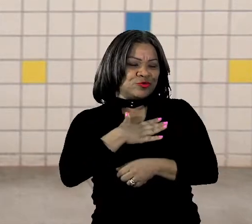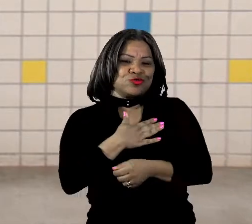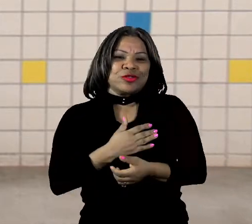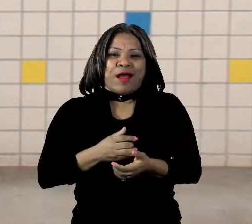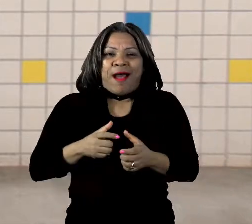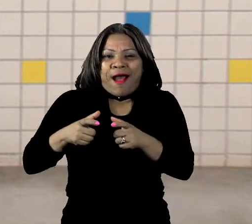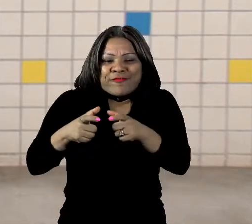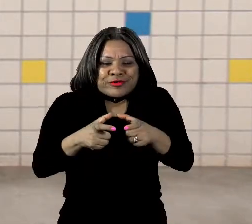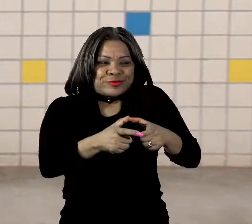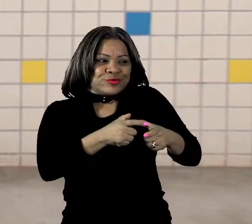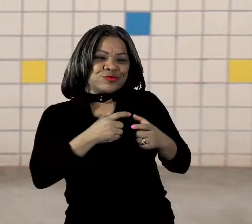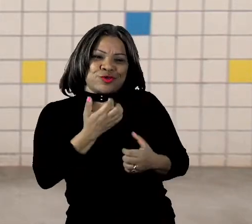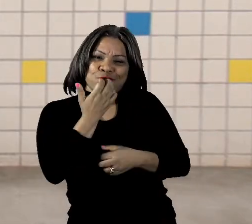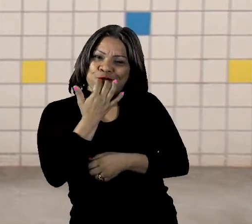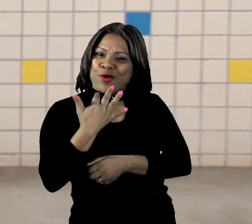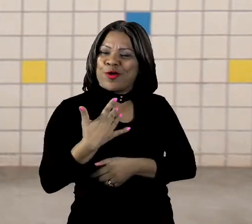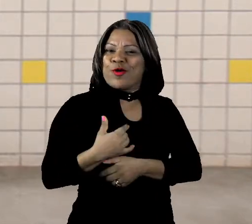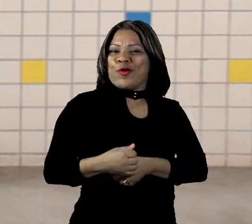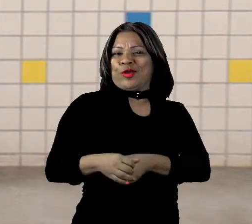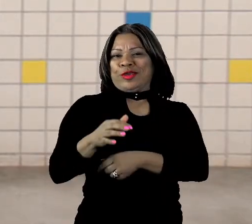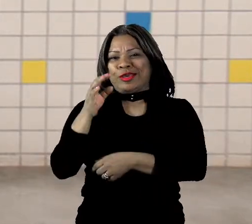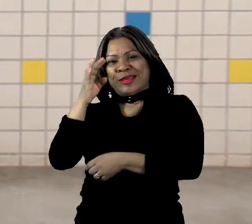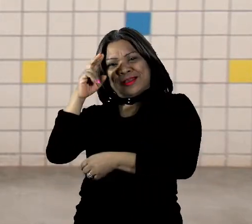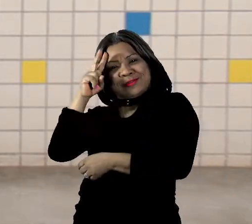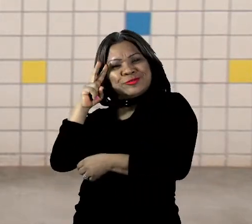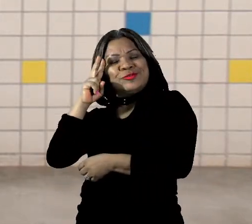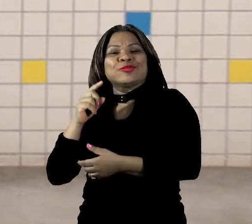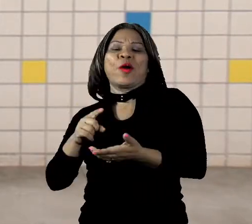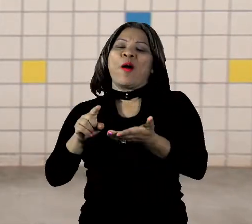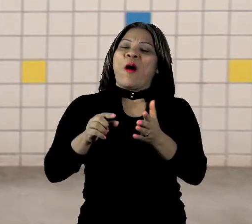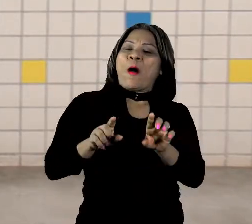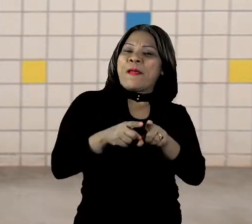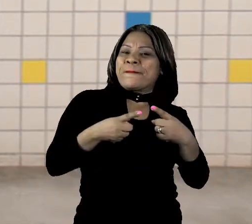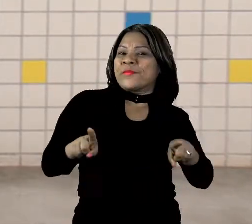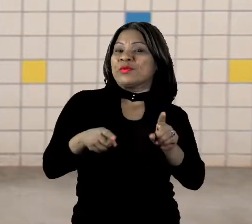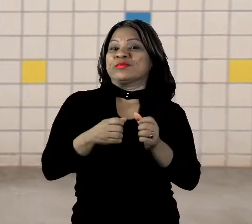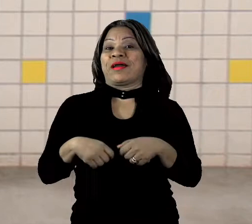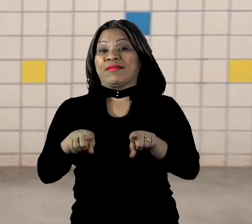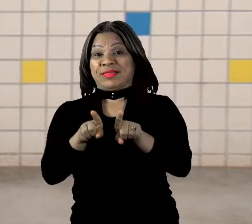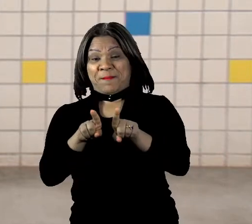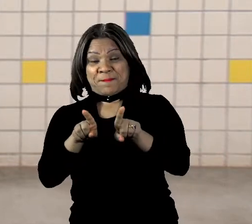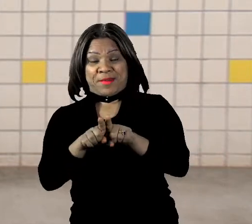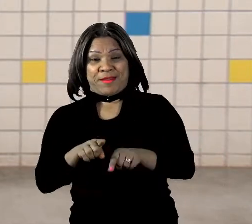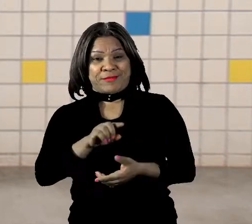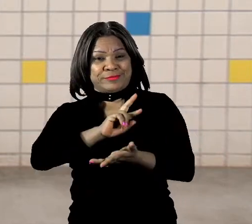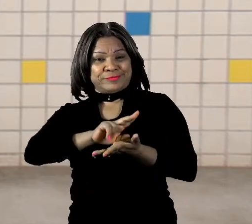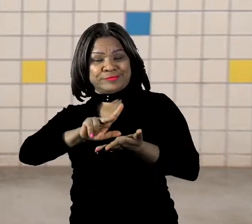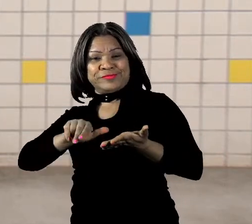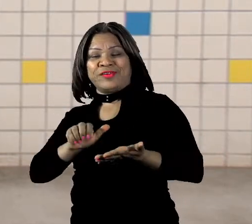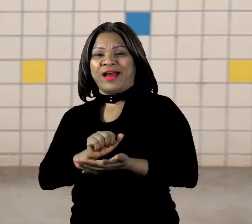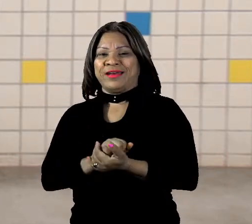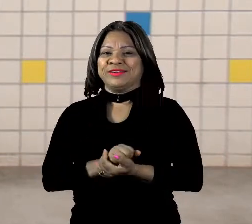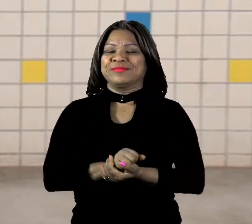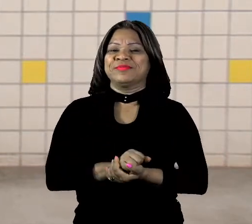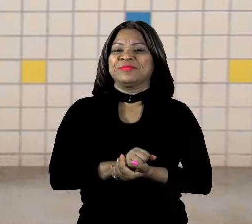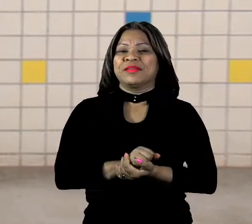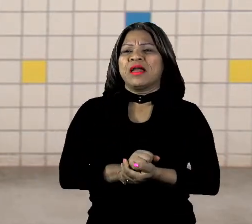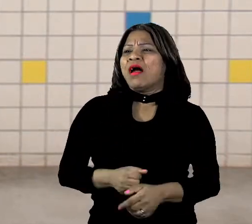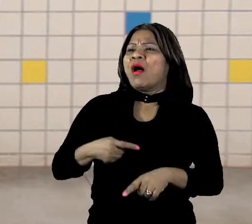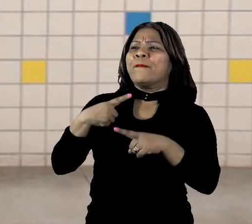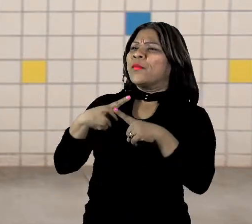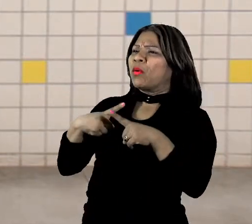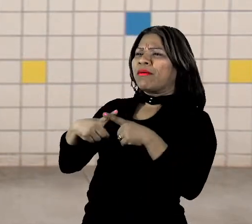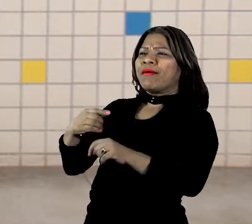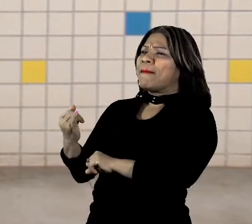histórias e música, e também de disco dos saltimbancos, fantástico também. E a Emília pergunta: por que é importante